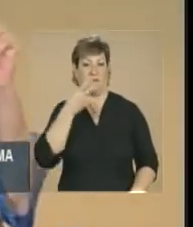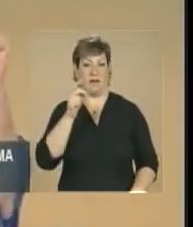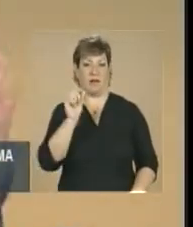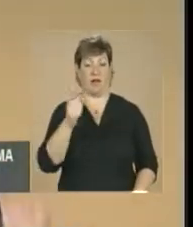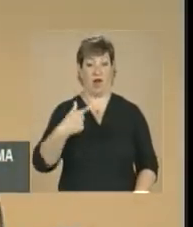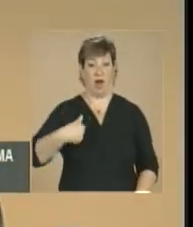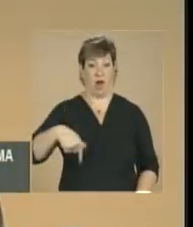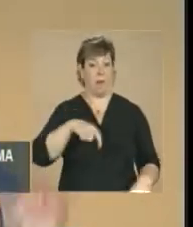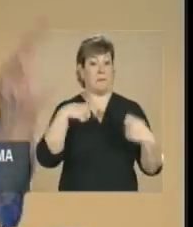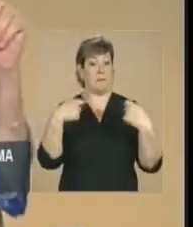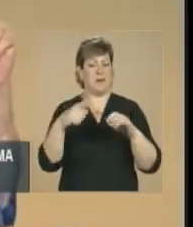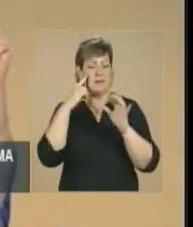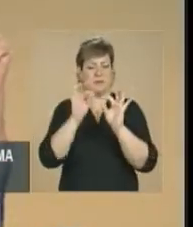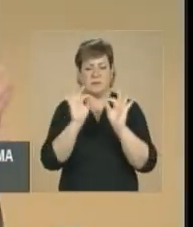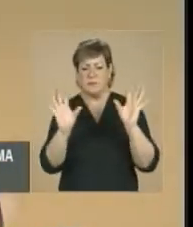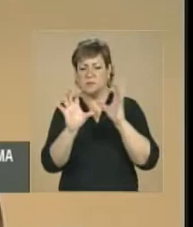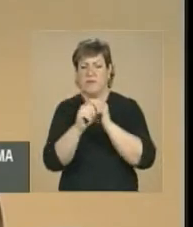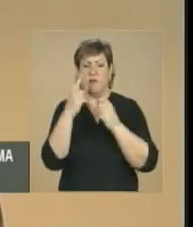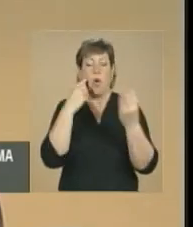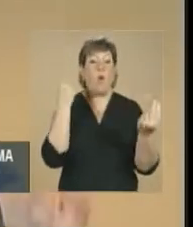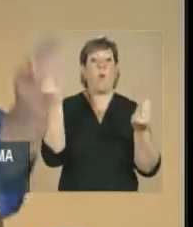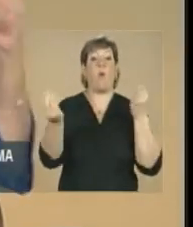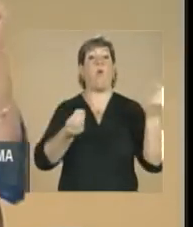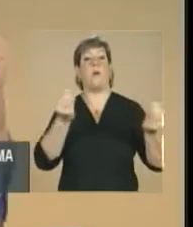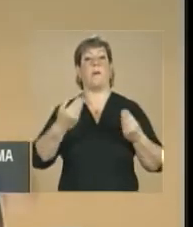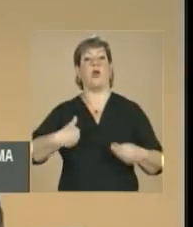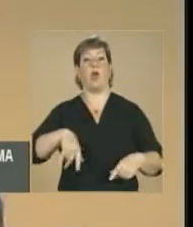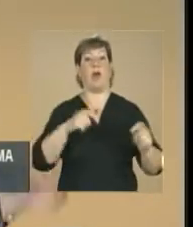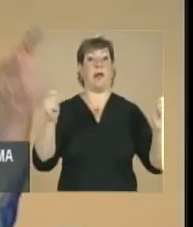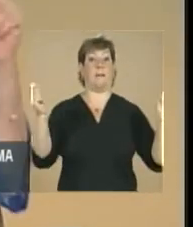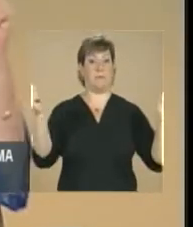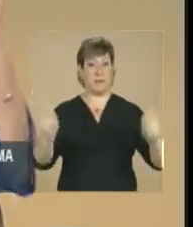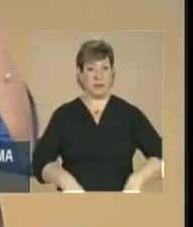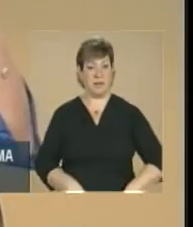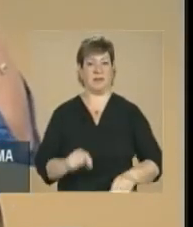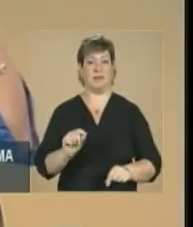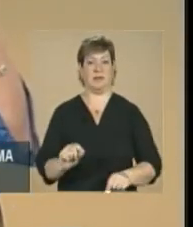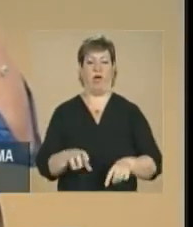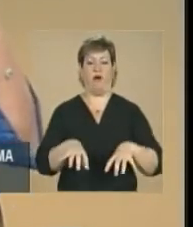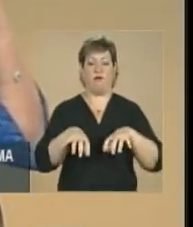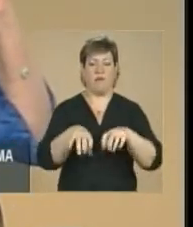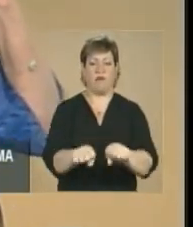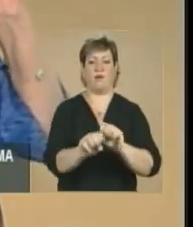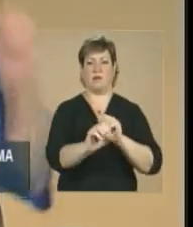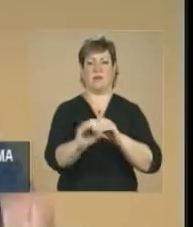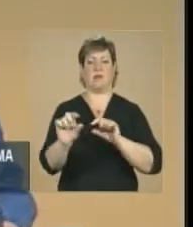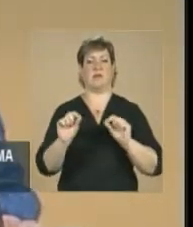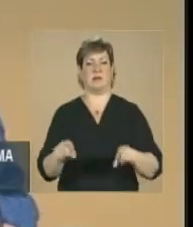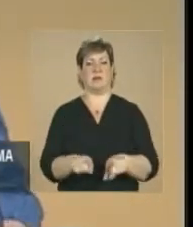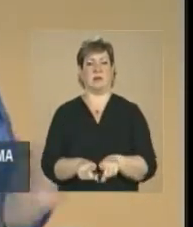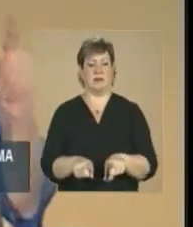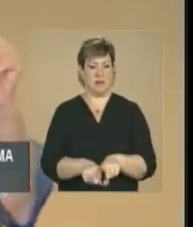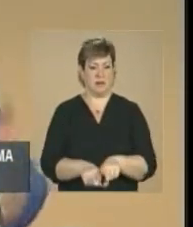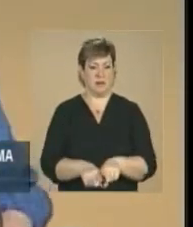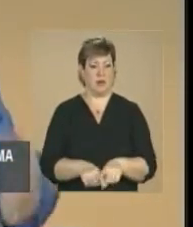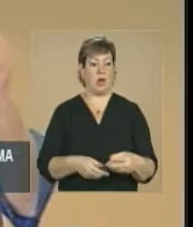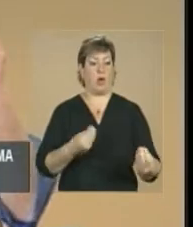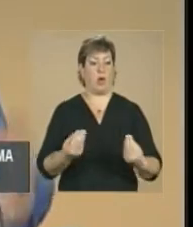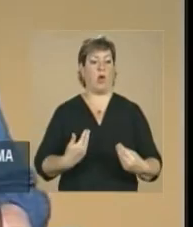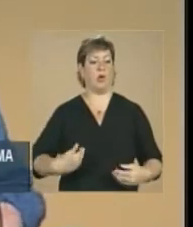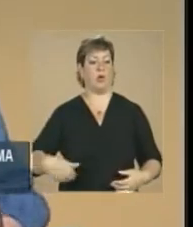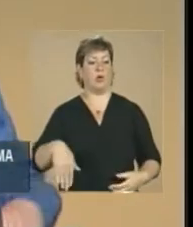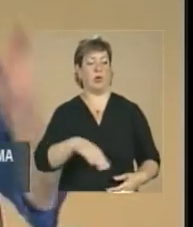nós temos de medir a nossa capacidade de formação e, sobretudo, a